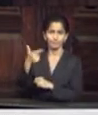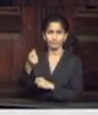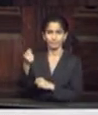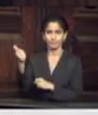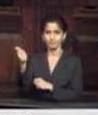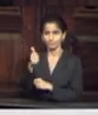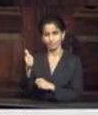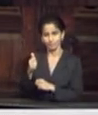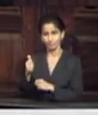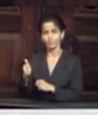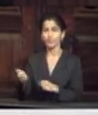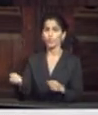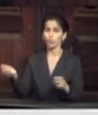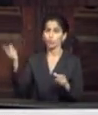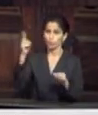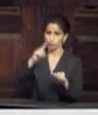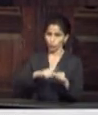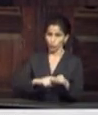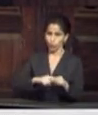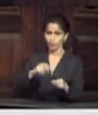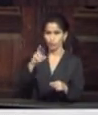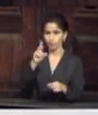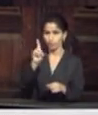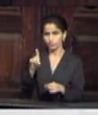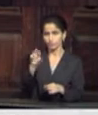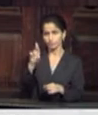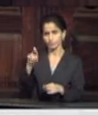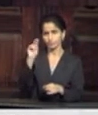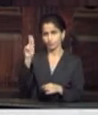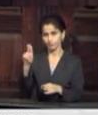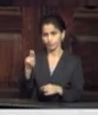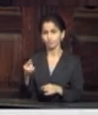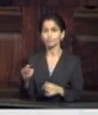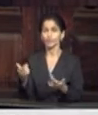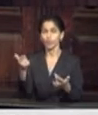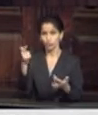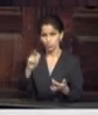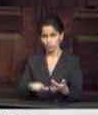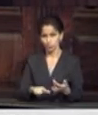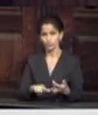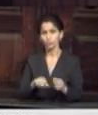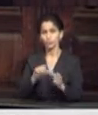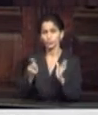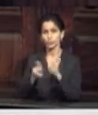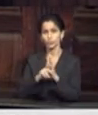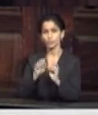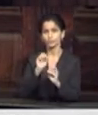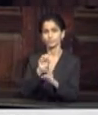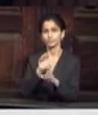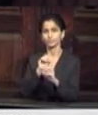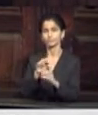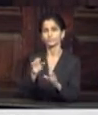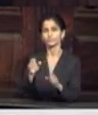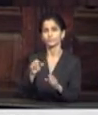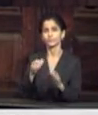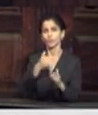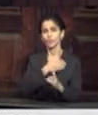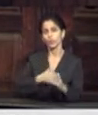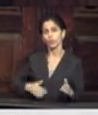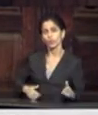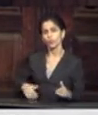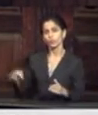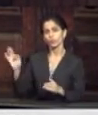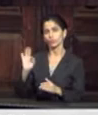a restauração da DRU, inclusive com sua incidência na área de educação, a União agora pode, de